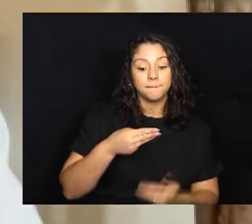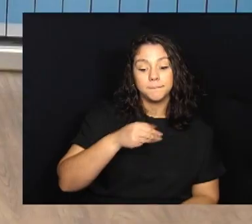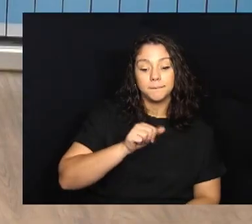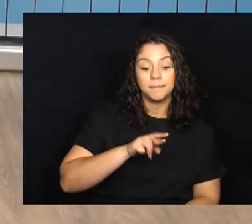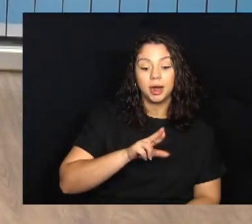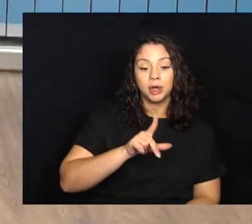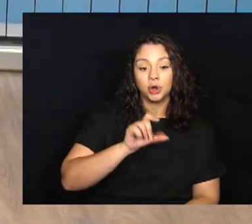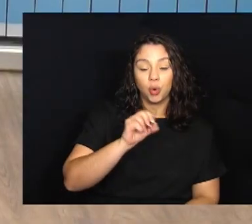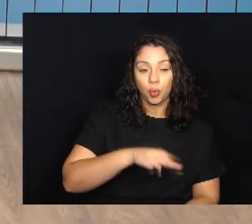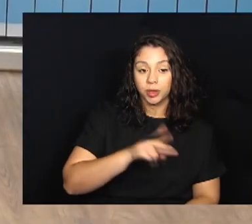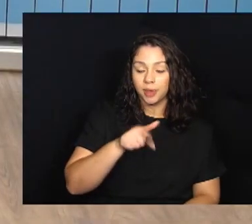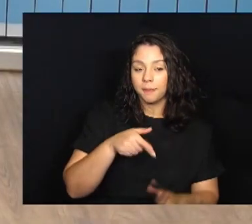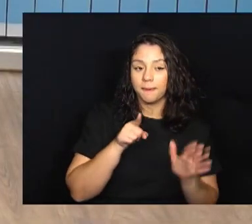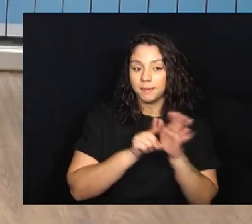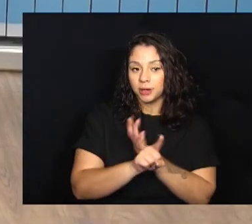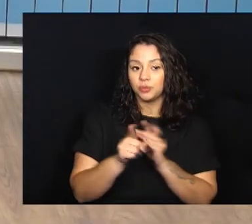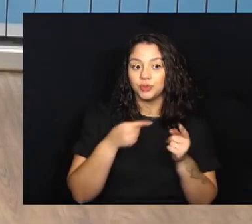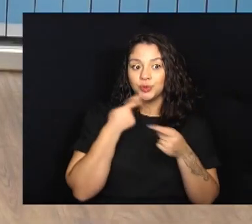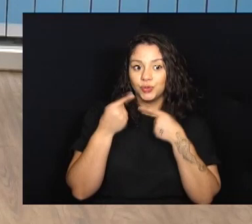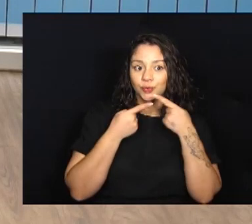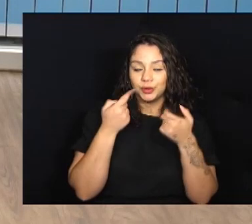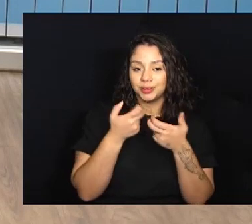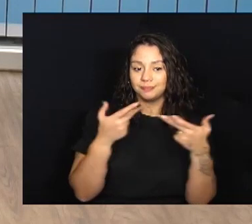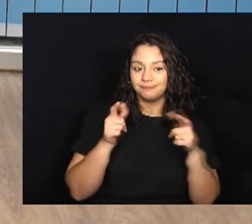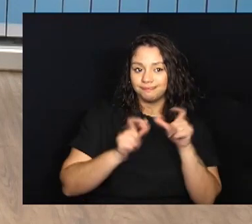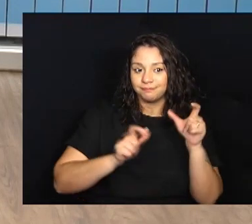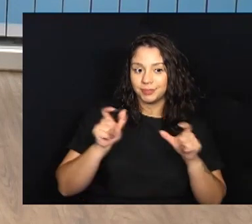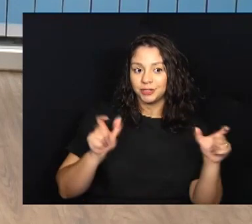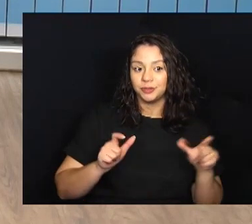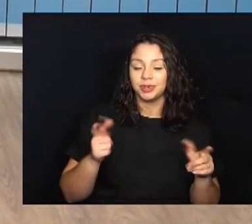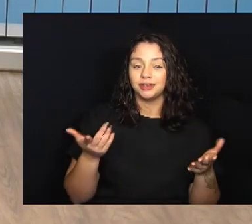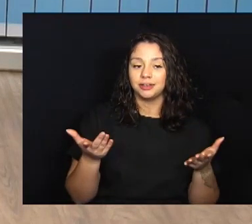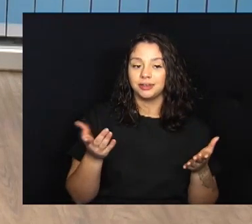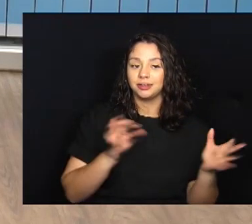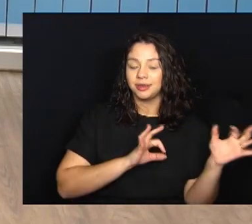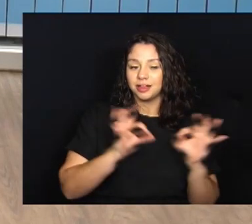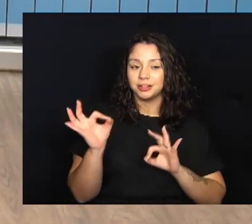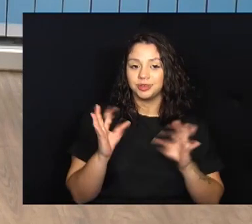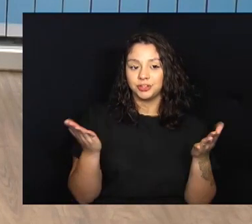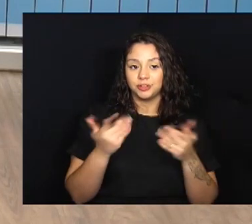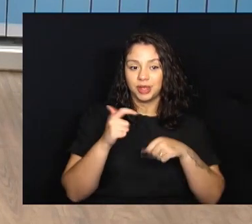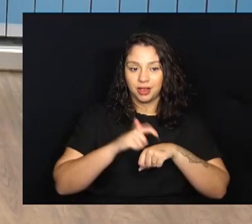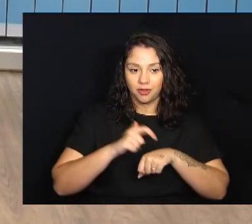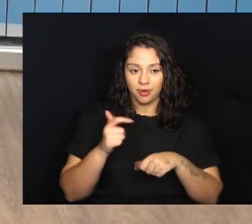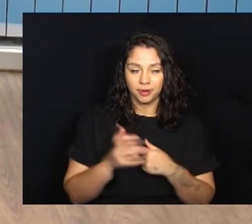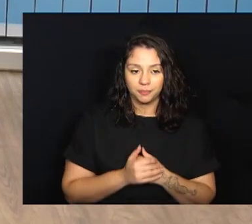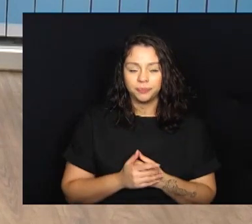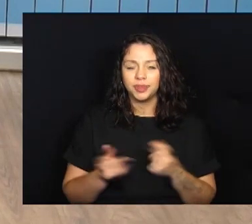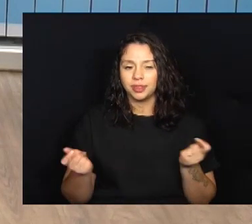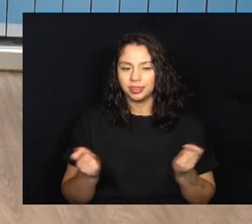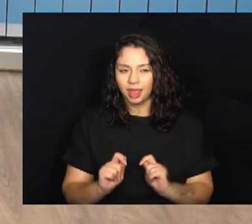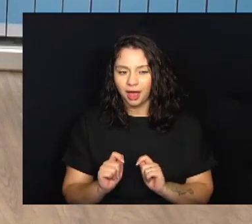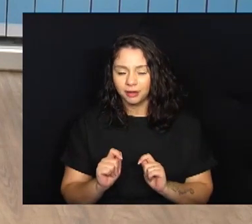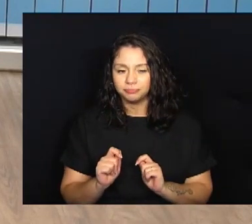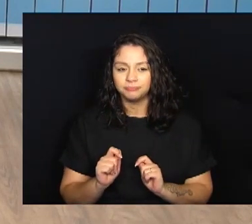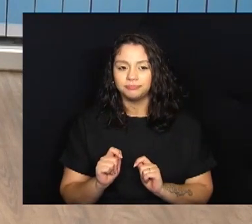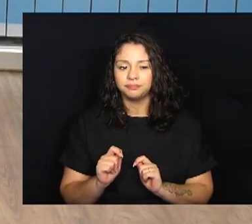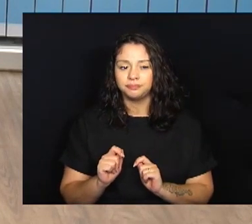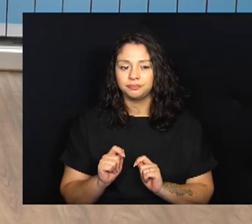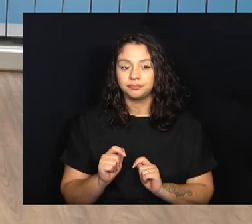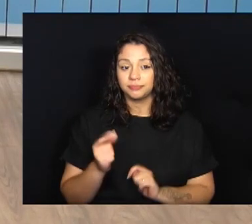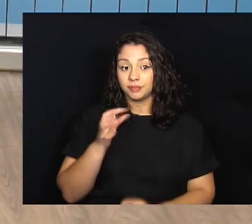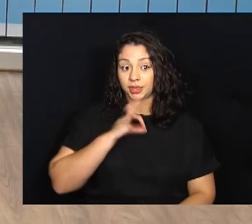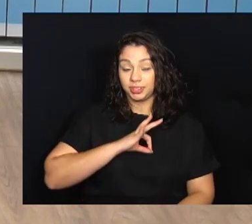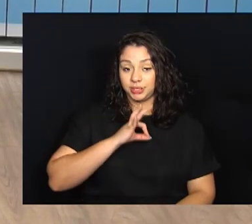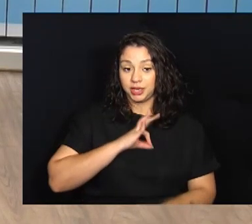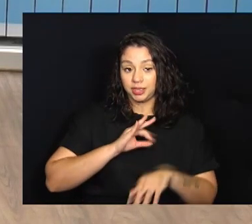pergunta aí que eu acho que é a dúvida de muita gente que está em casa nos acompanhando nesse momento. Tem como fazer essa renda